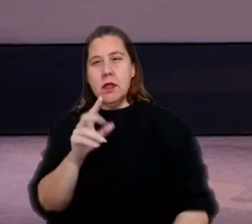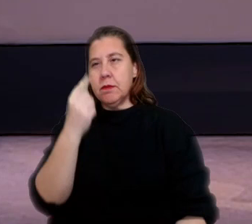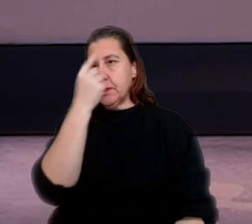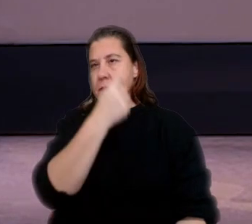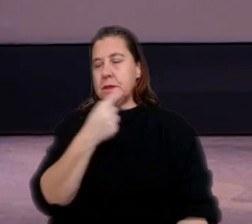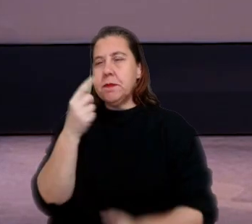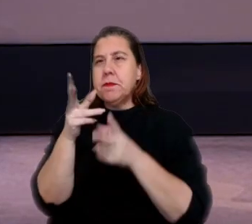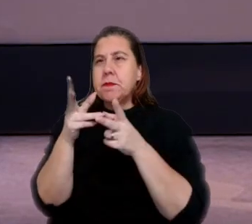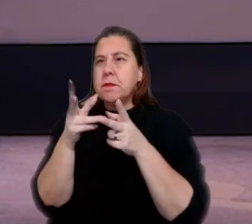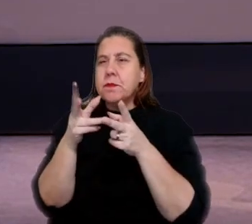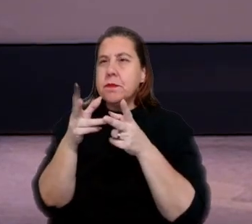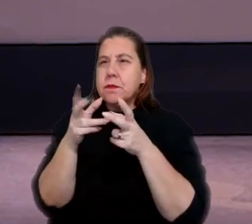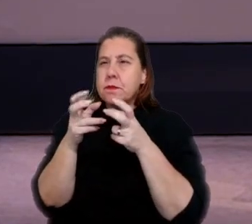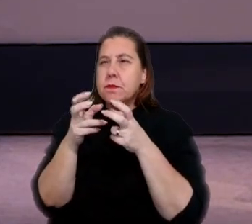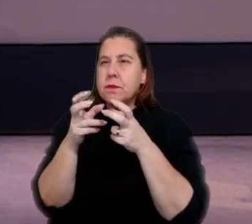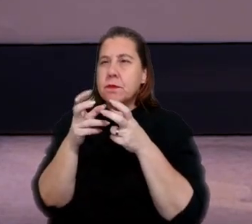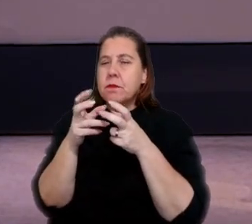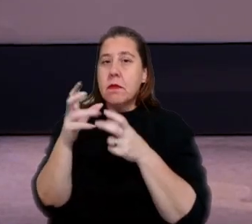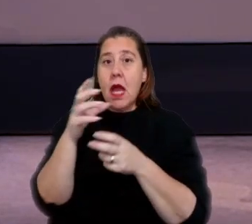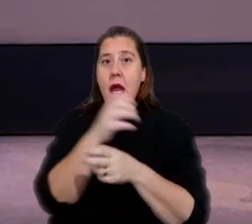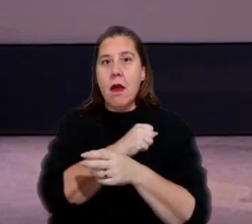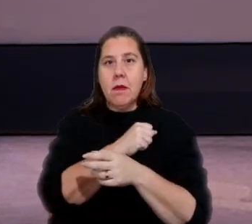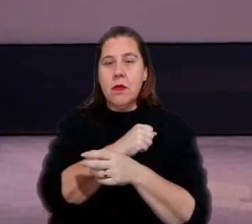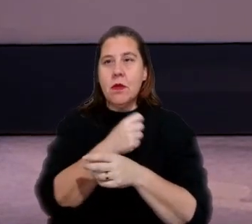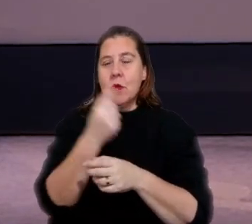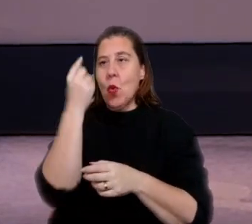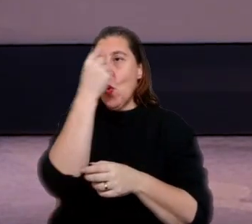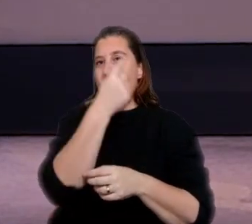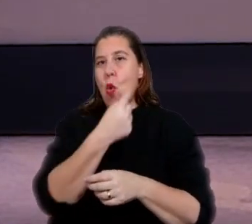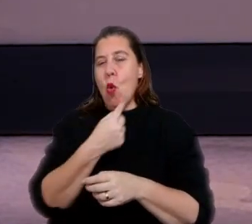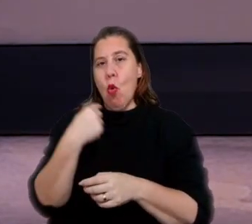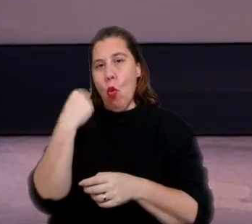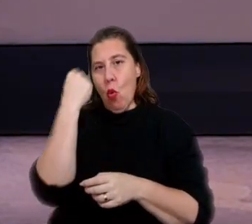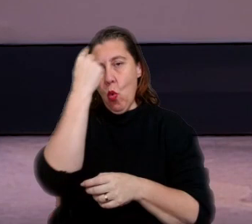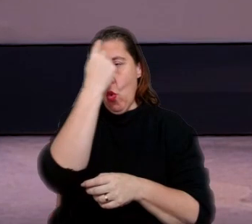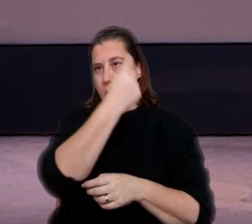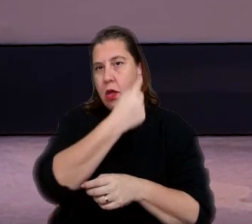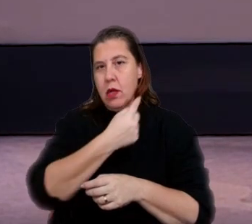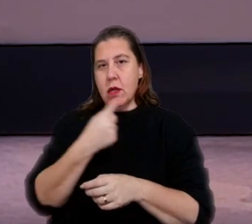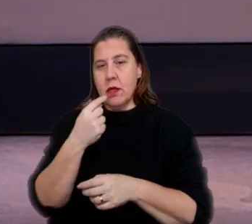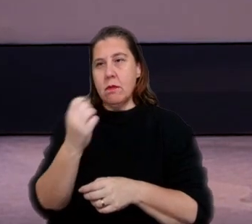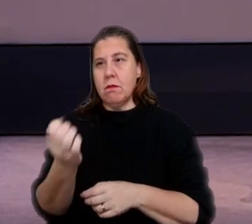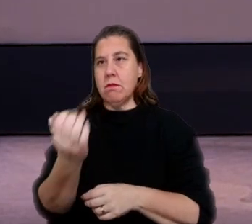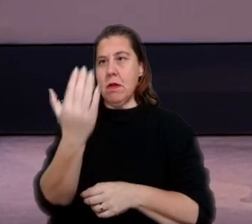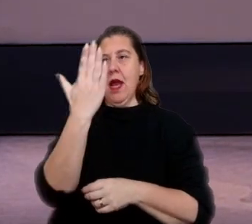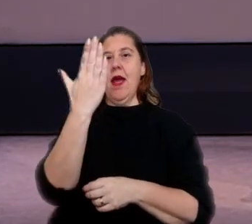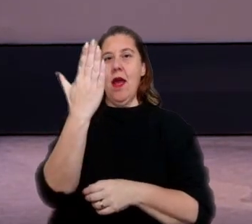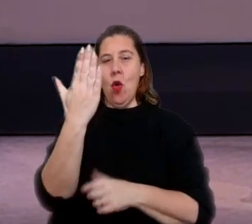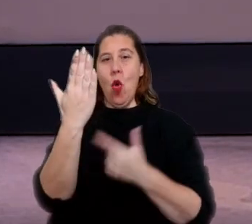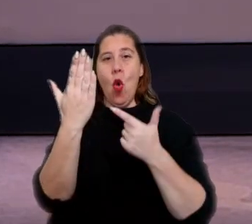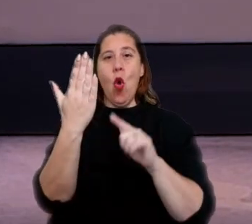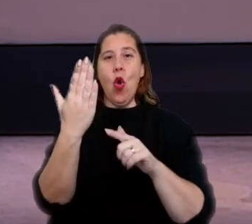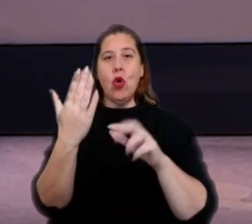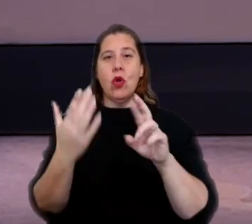vai olhando bem para o rosto dele e logo, rapidamente, o rosto dele, no lugar do rosto dele,